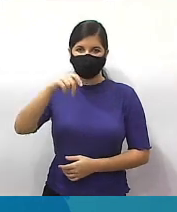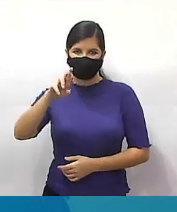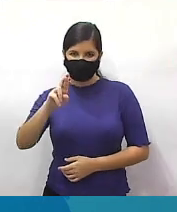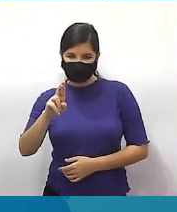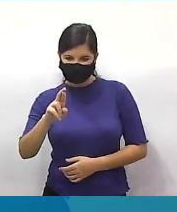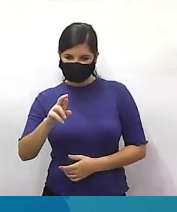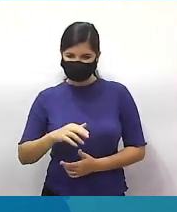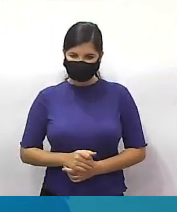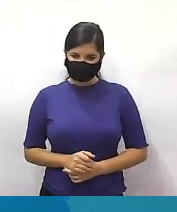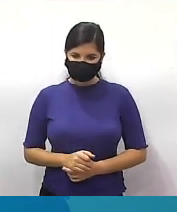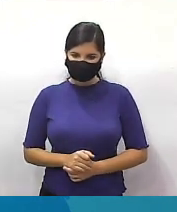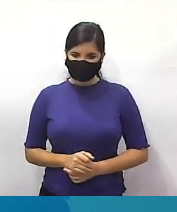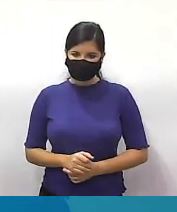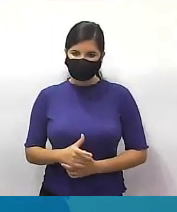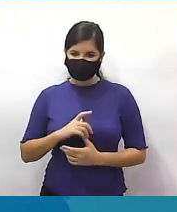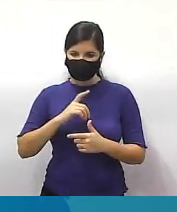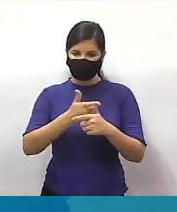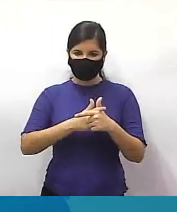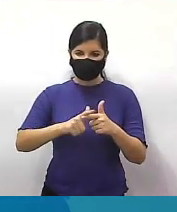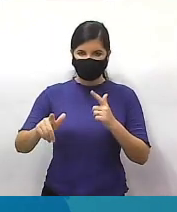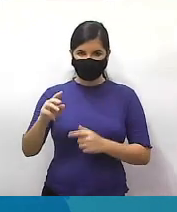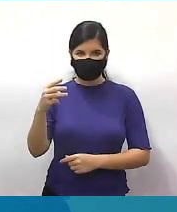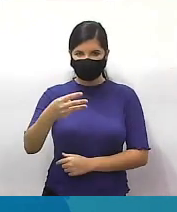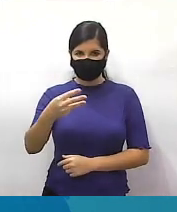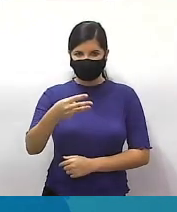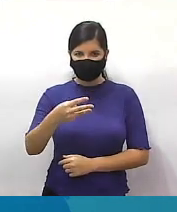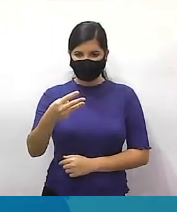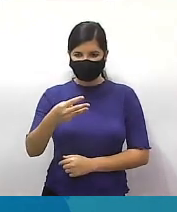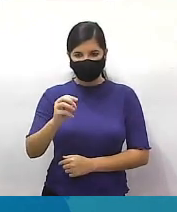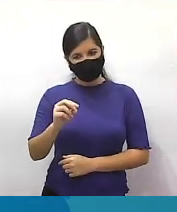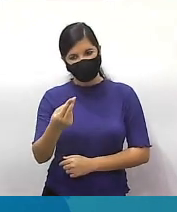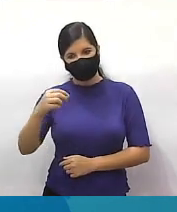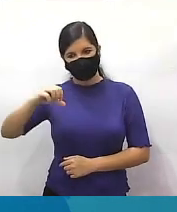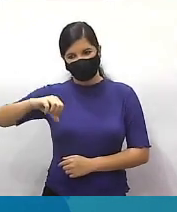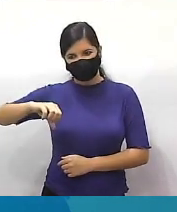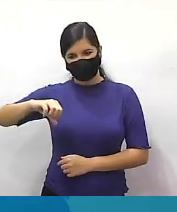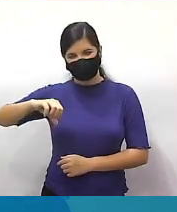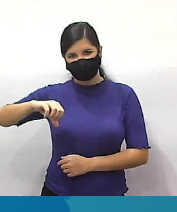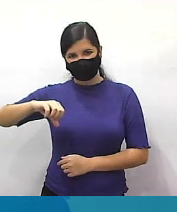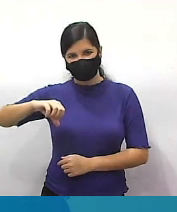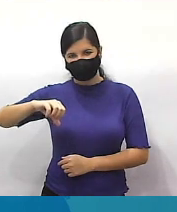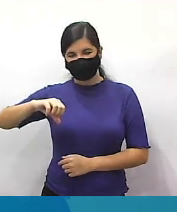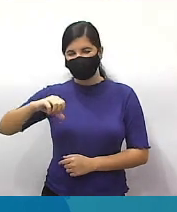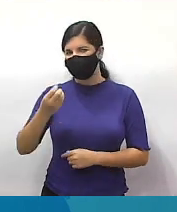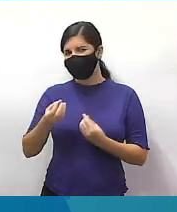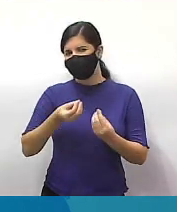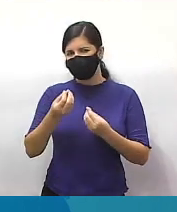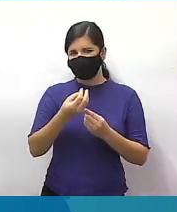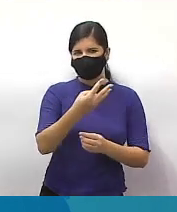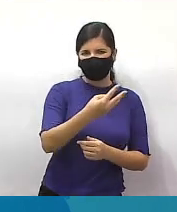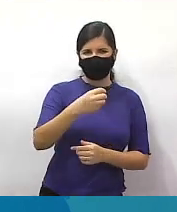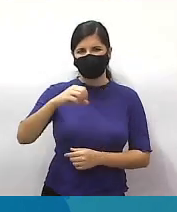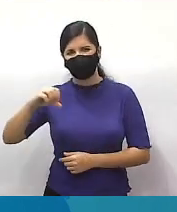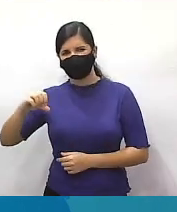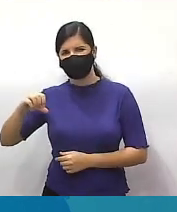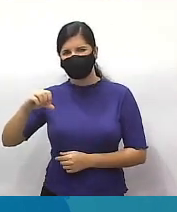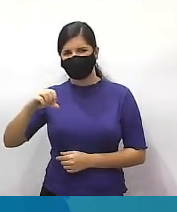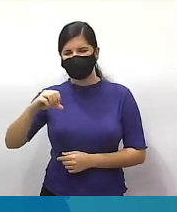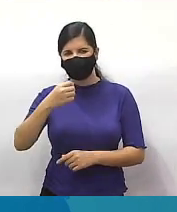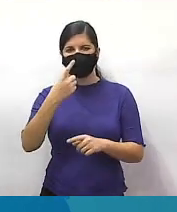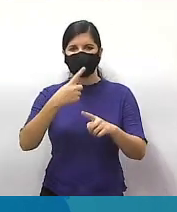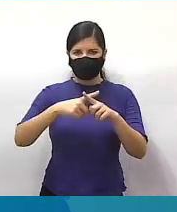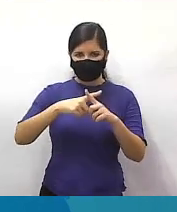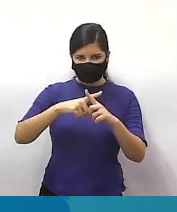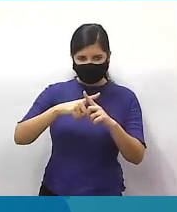tá bom? Vamos lá. Divisíveis por 3 ou por 9. Professor, por que 3 ou 9? Porque são